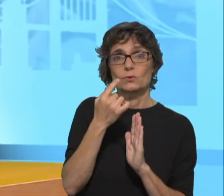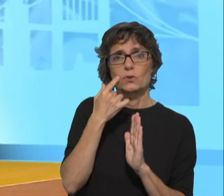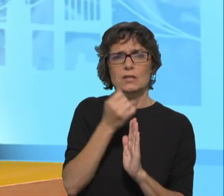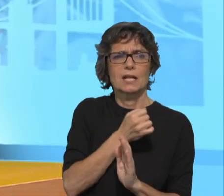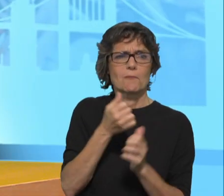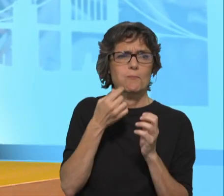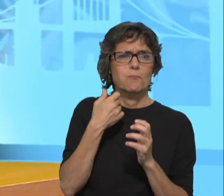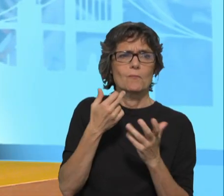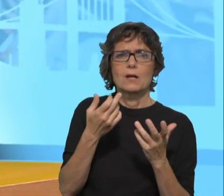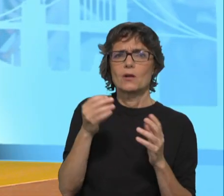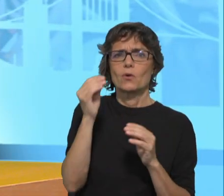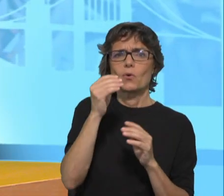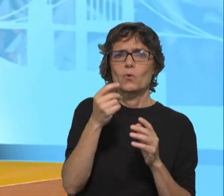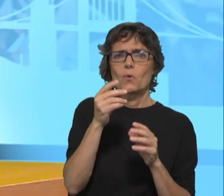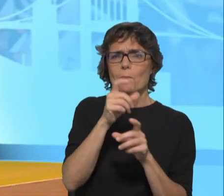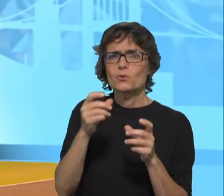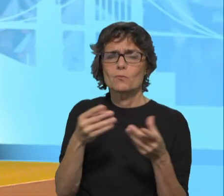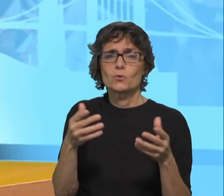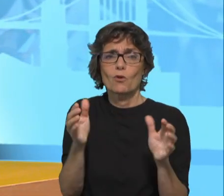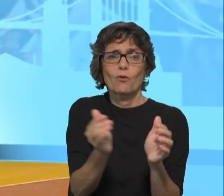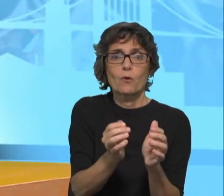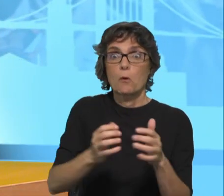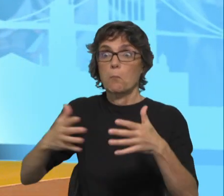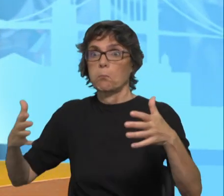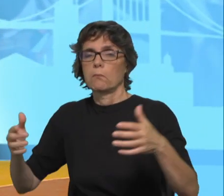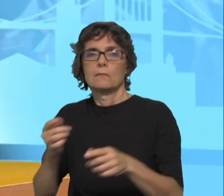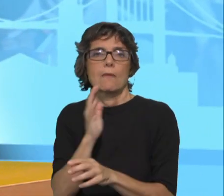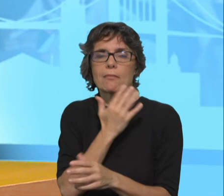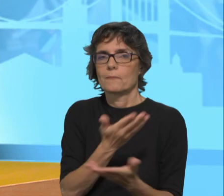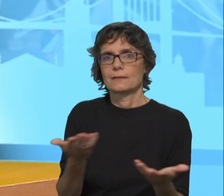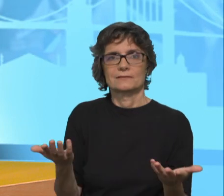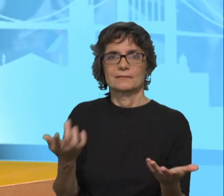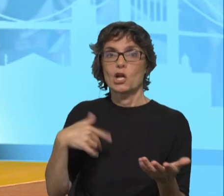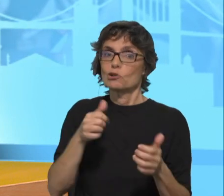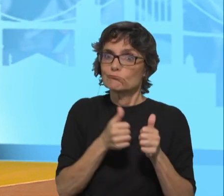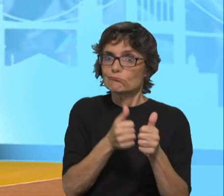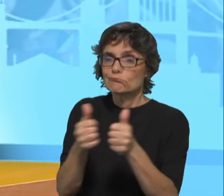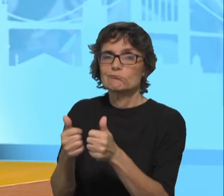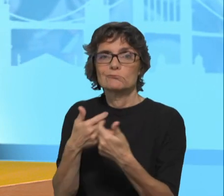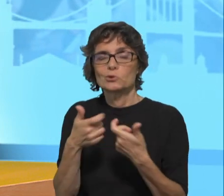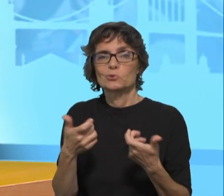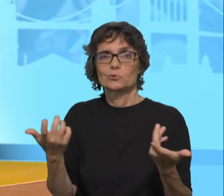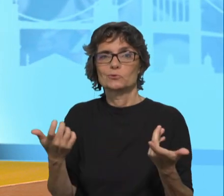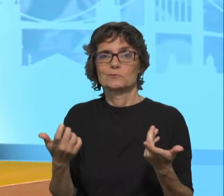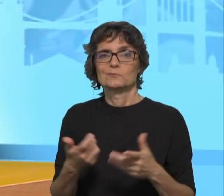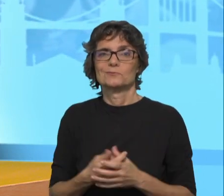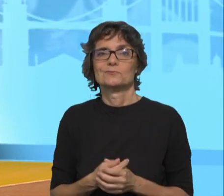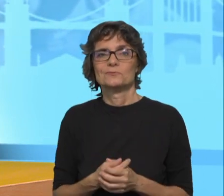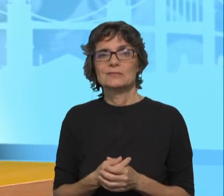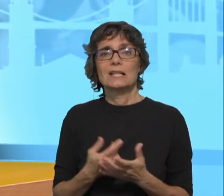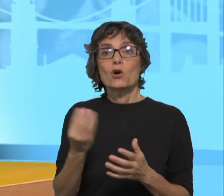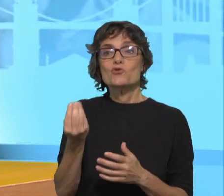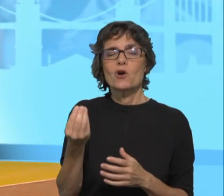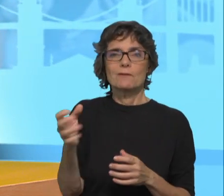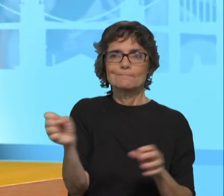com milhares de habitantes, como uma paróquia que pode ter 80 habitantes. É essa a nossa realidade e nós queremos estar onde os jovens